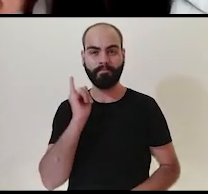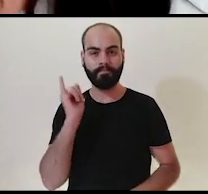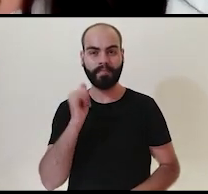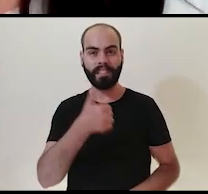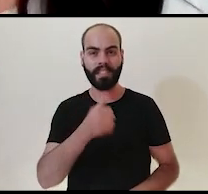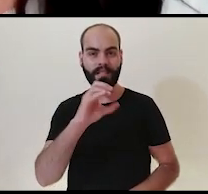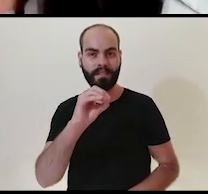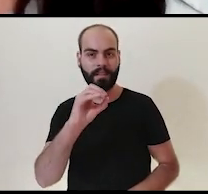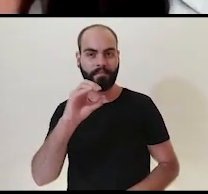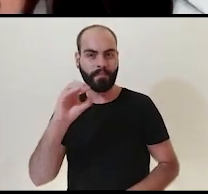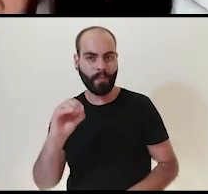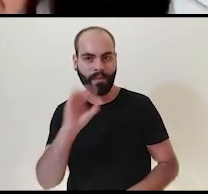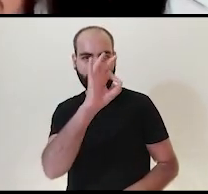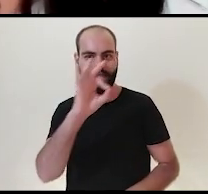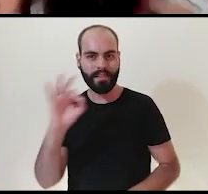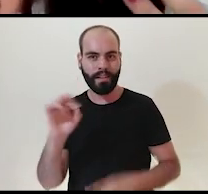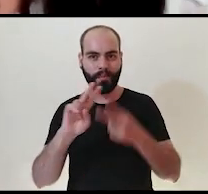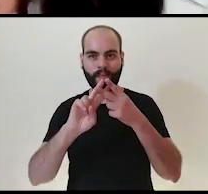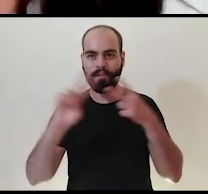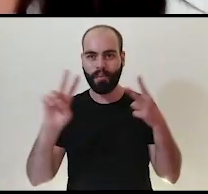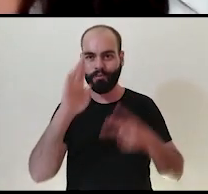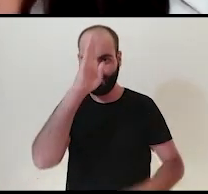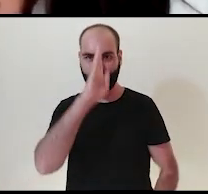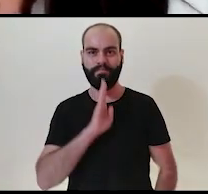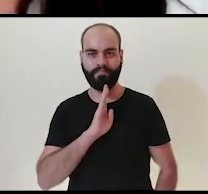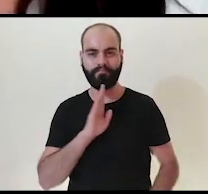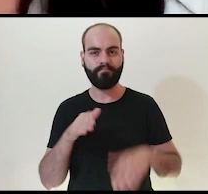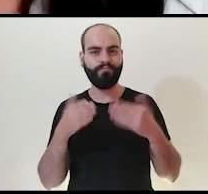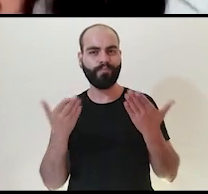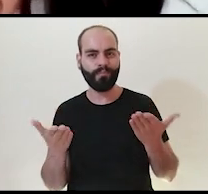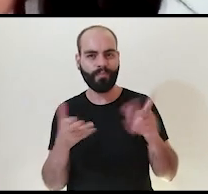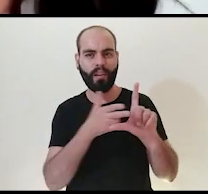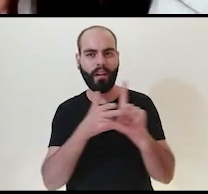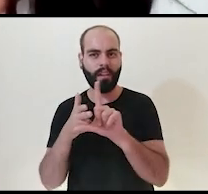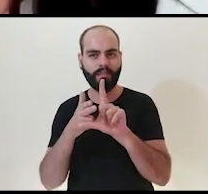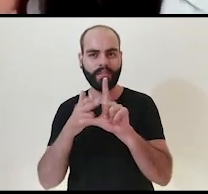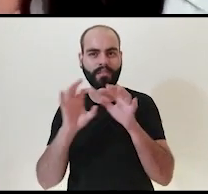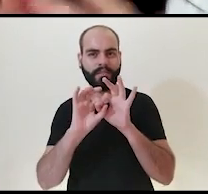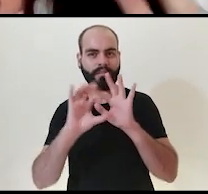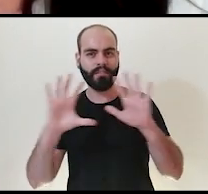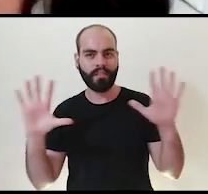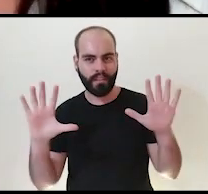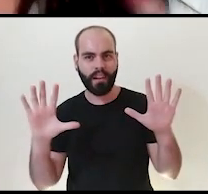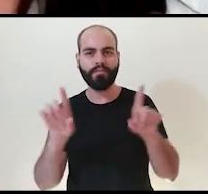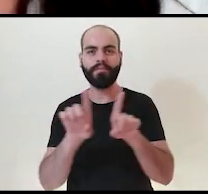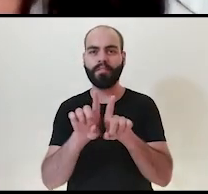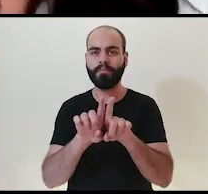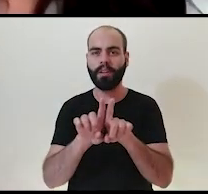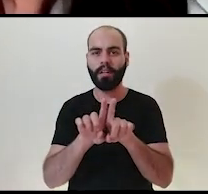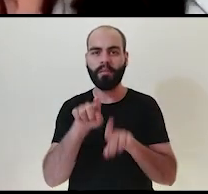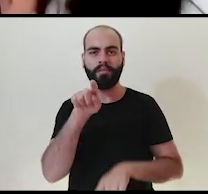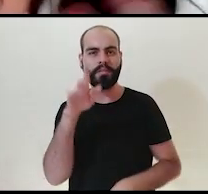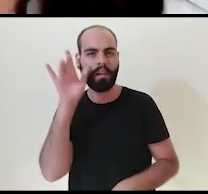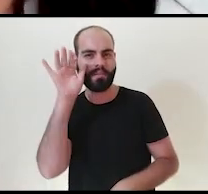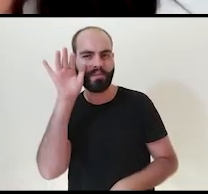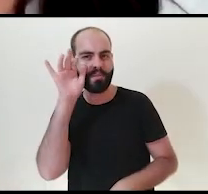100% online e 100% gratuito. Então, ele fica disponível no YouTube do canal da Isabela Lapa para quem quiser assistir quantas vezes